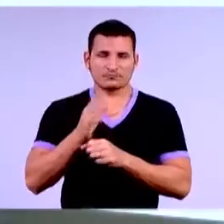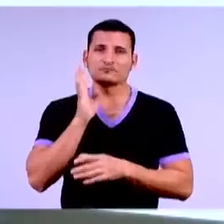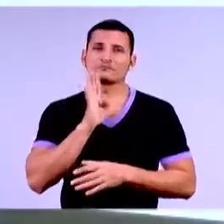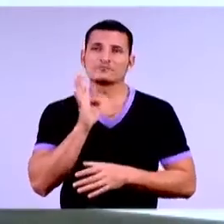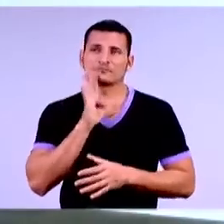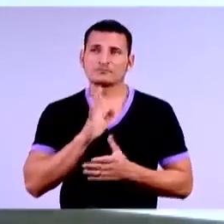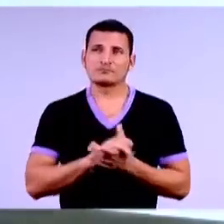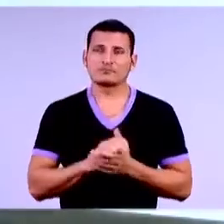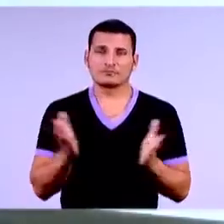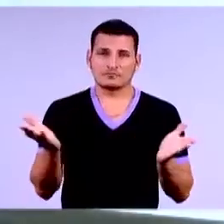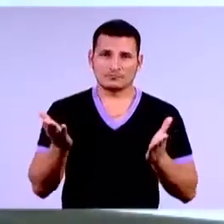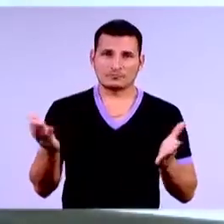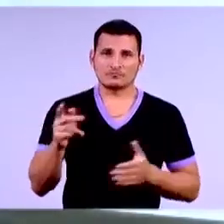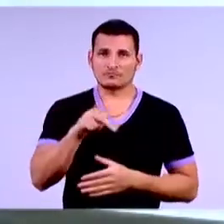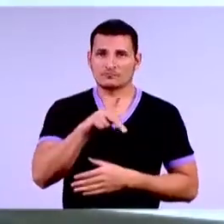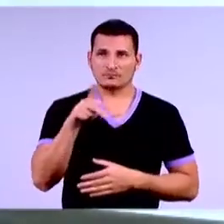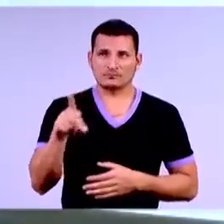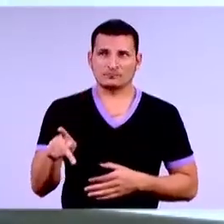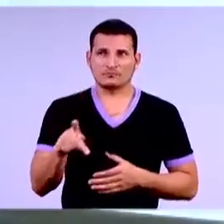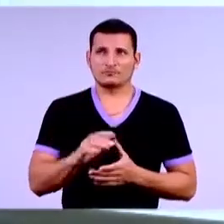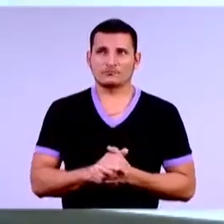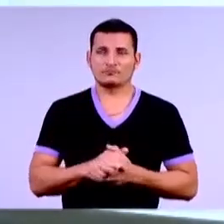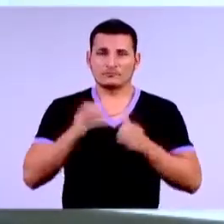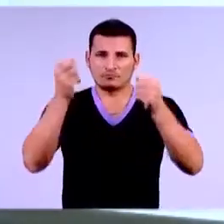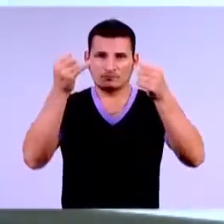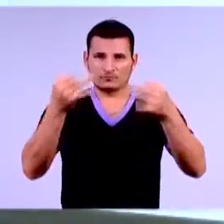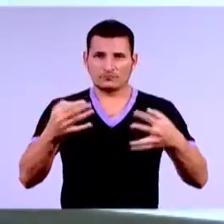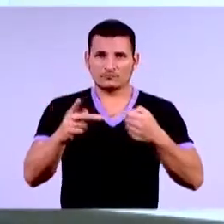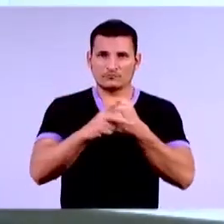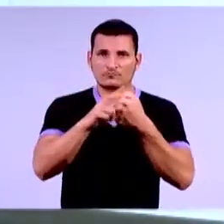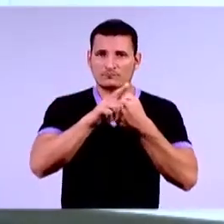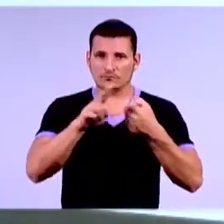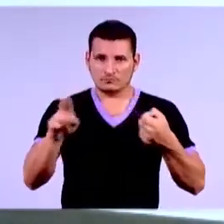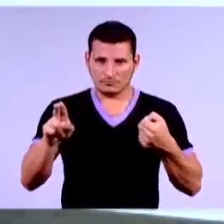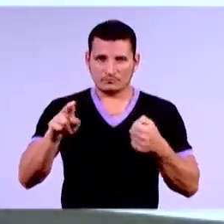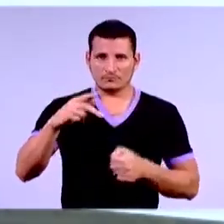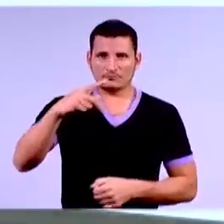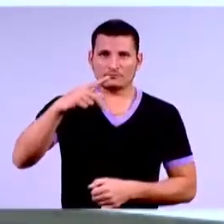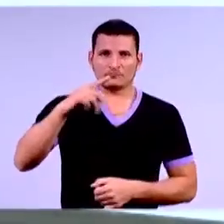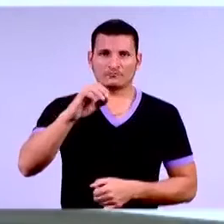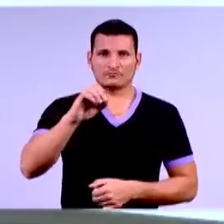chamar a lei de pra falar um pouquinho sobre os pronomes oferecemos